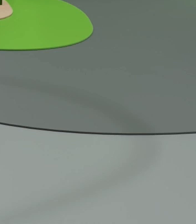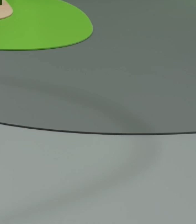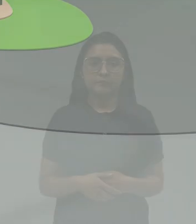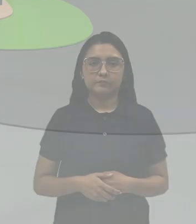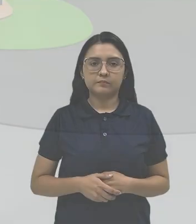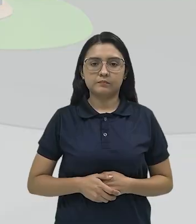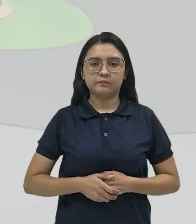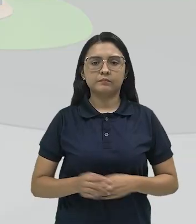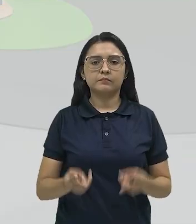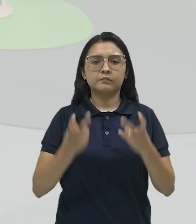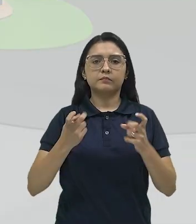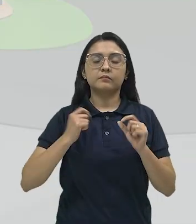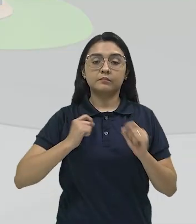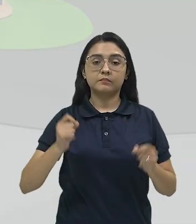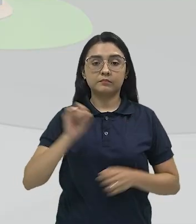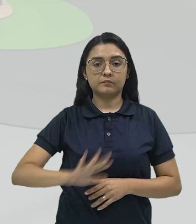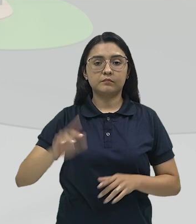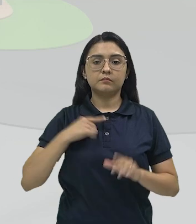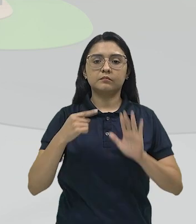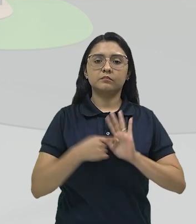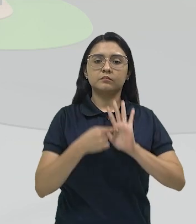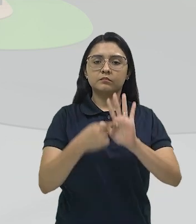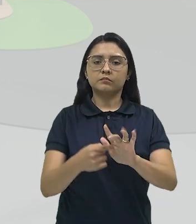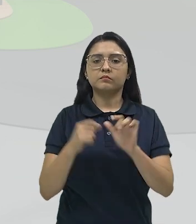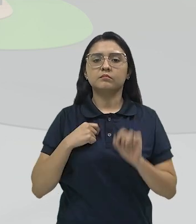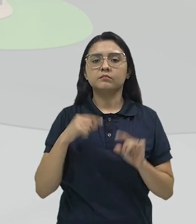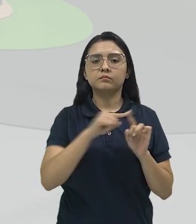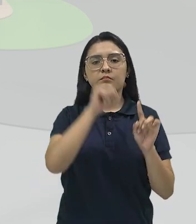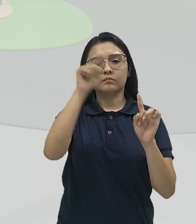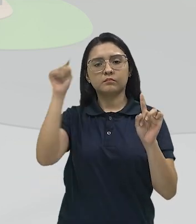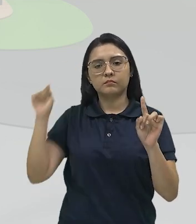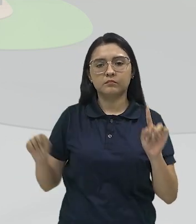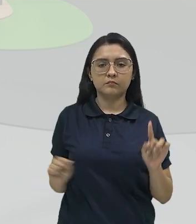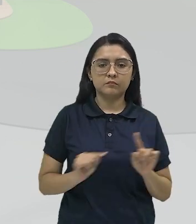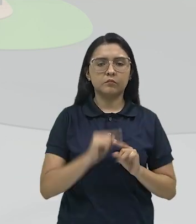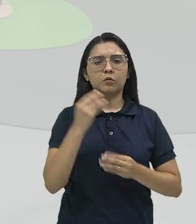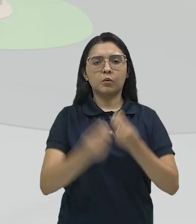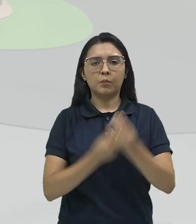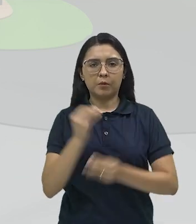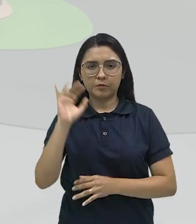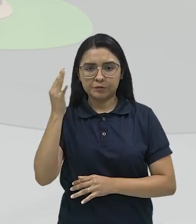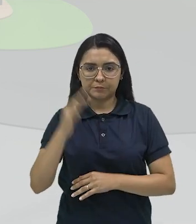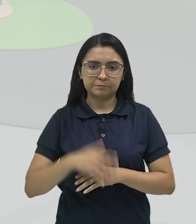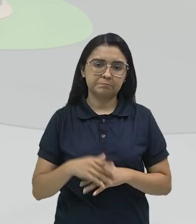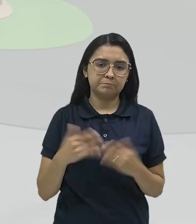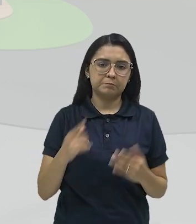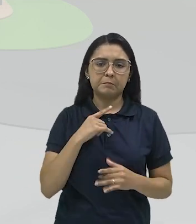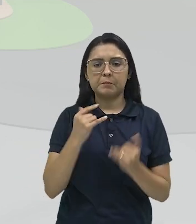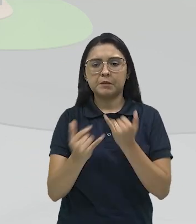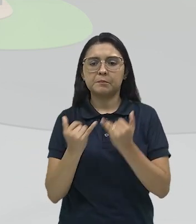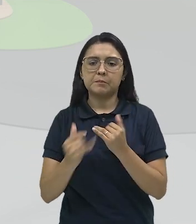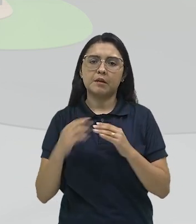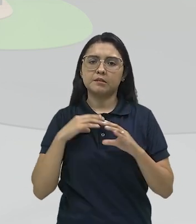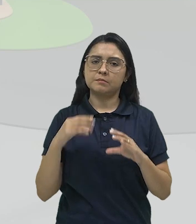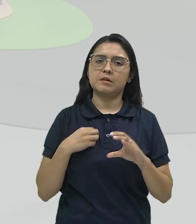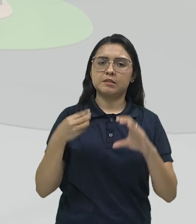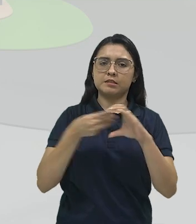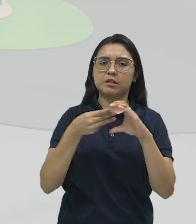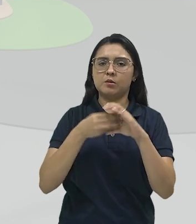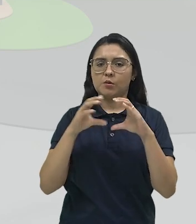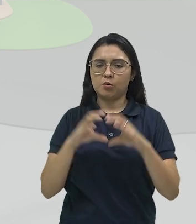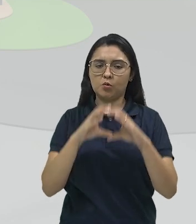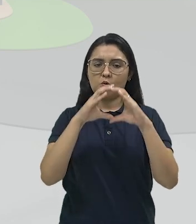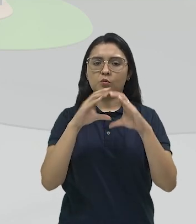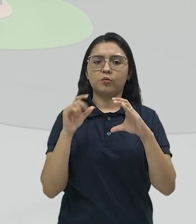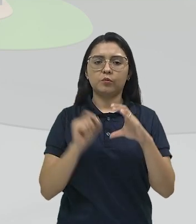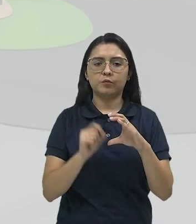Óvulo, espermatozoide, vão se unir e formar ali como se fosse uma célula ovo, né? E